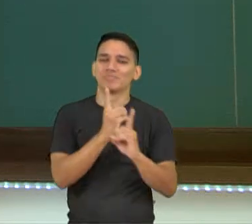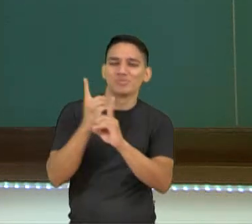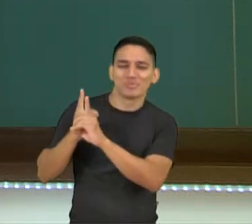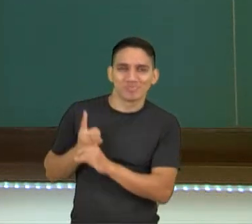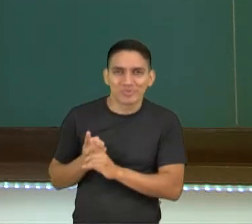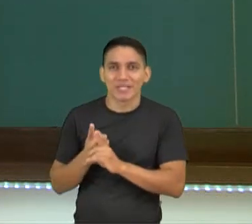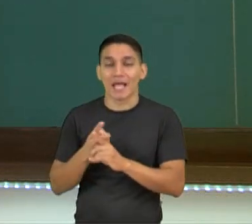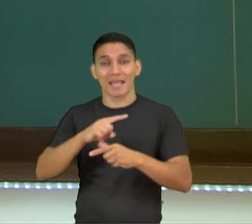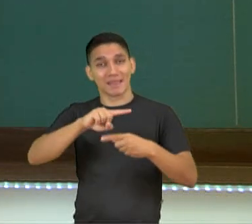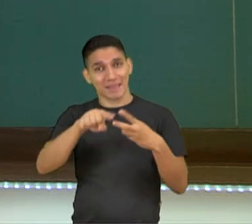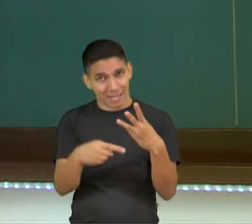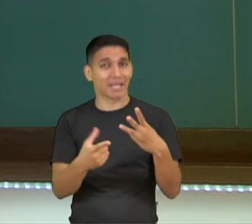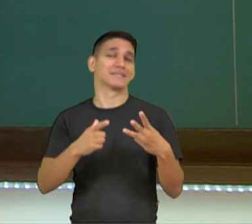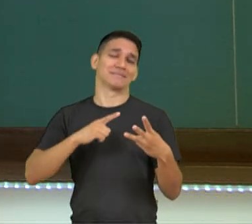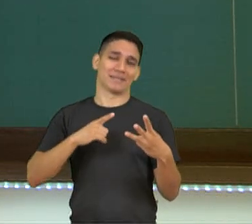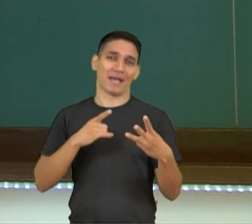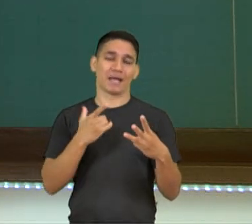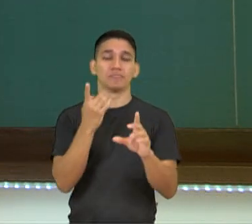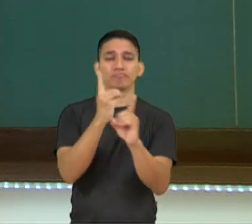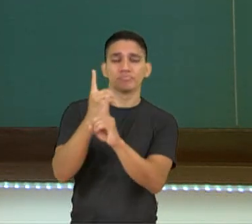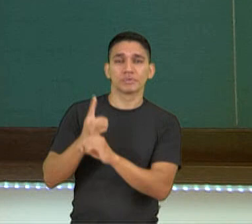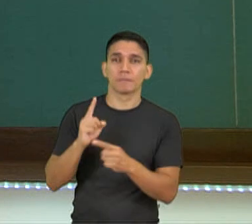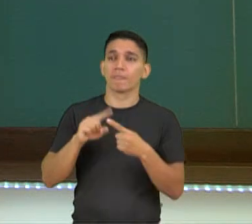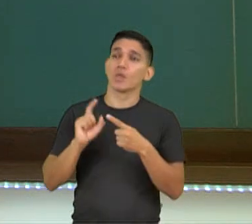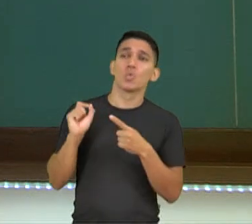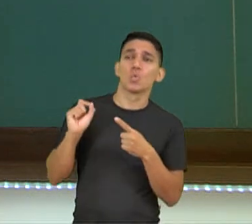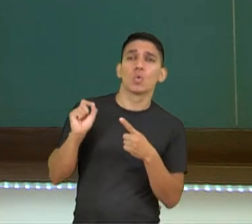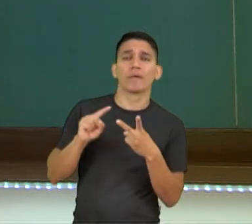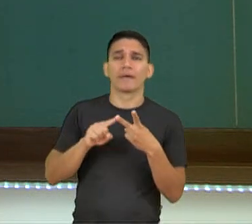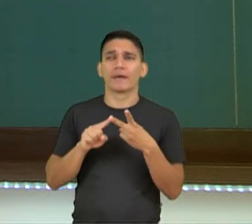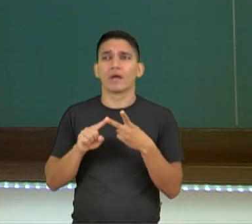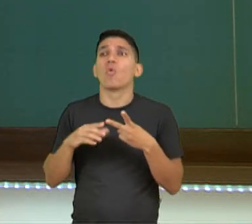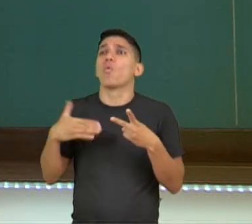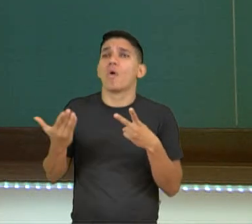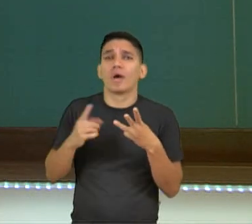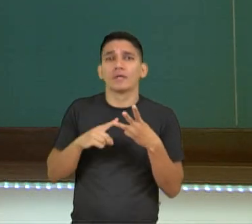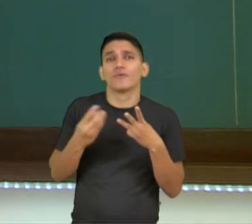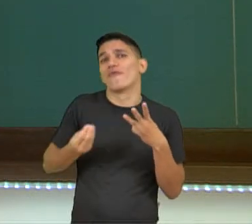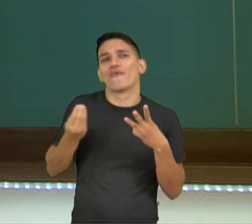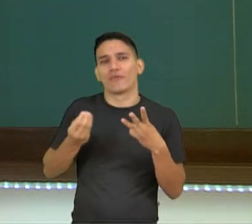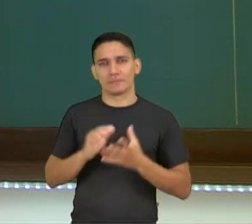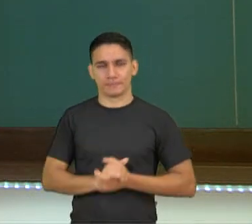para 3 daquelas questões, que é o que, o quando e o como.